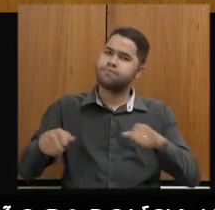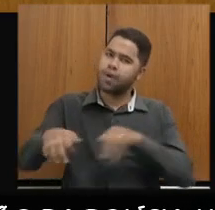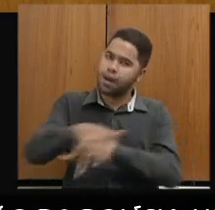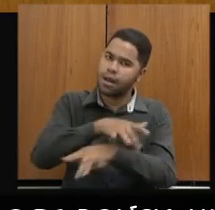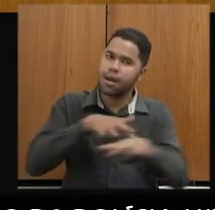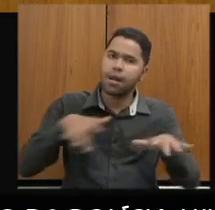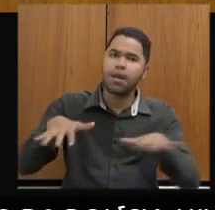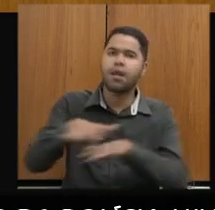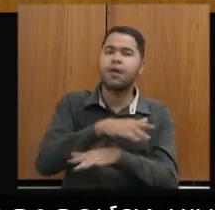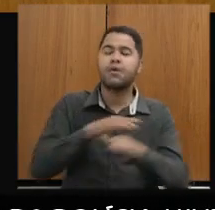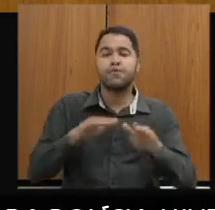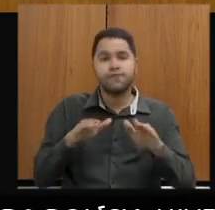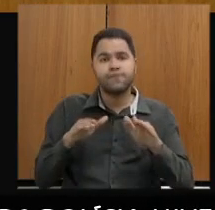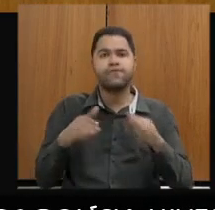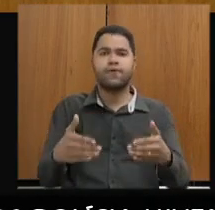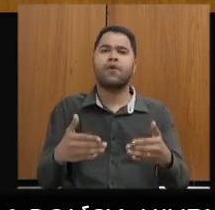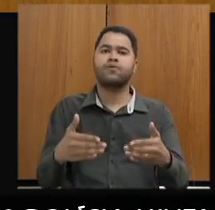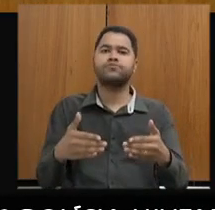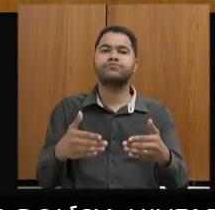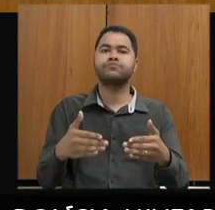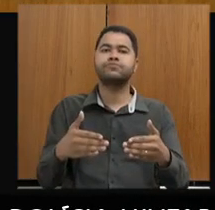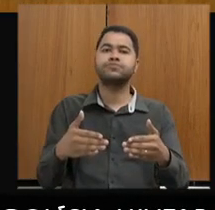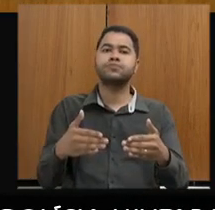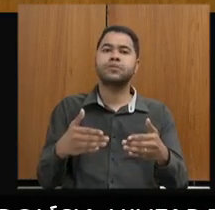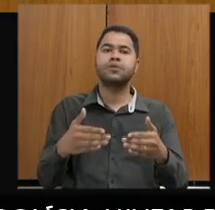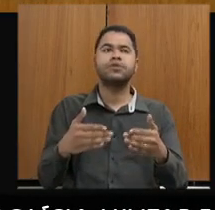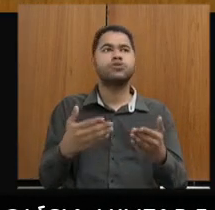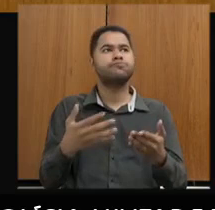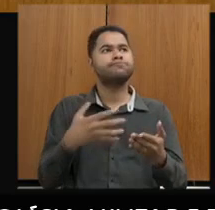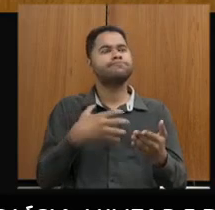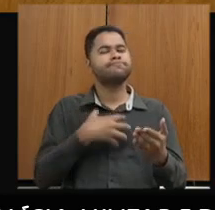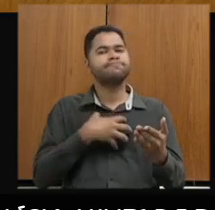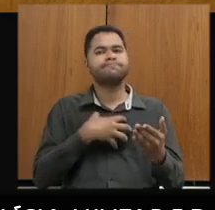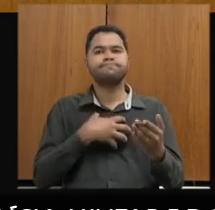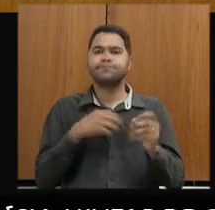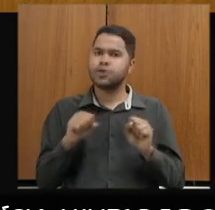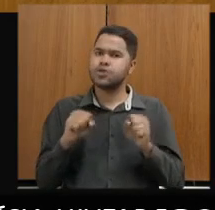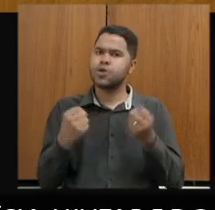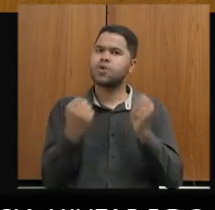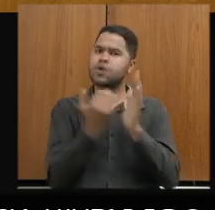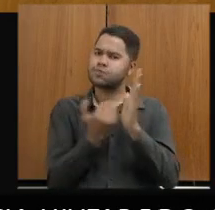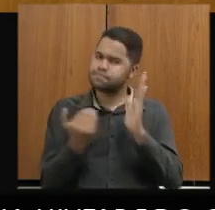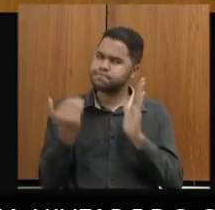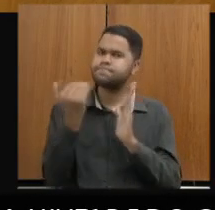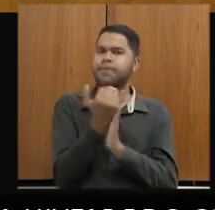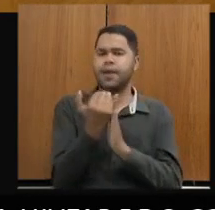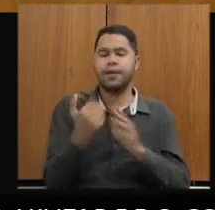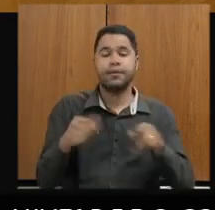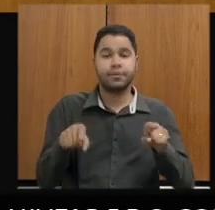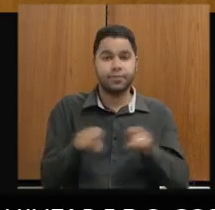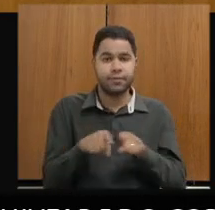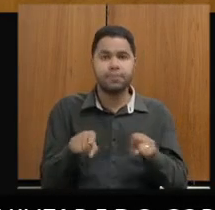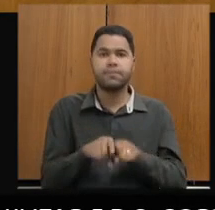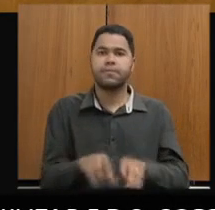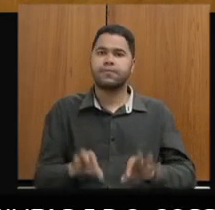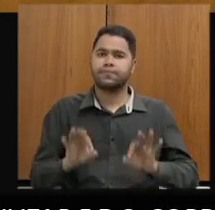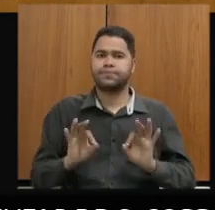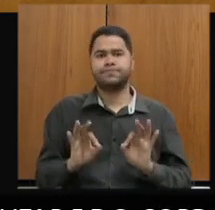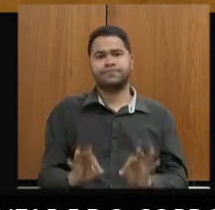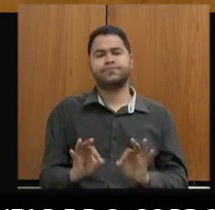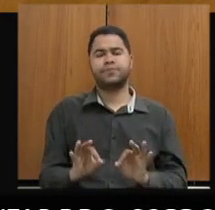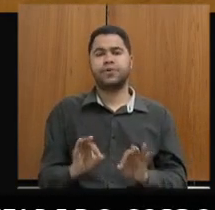É voltado à e colocada nesse sentido de aumentar a sensação de segurança e realmente